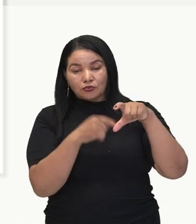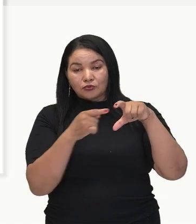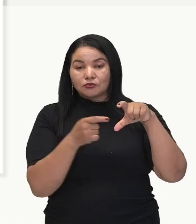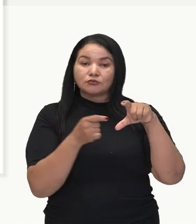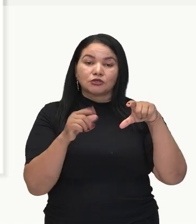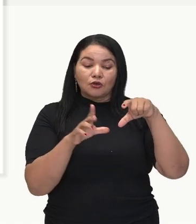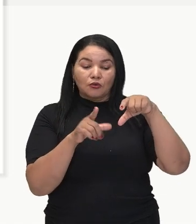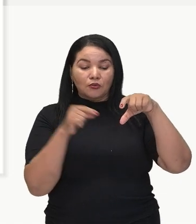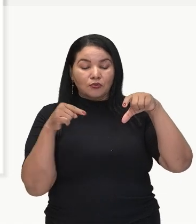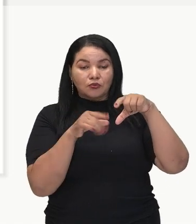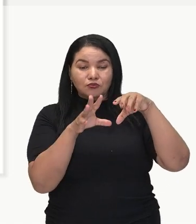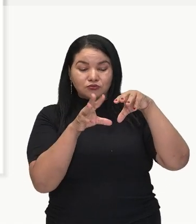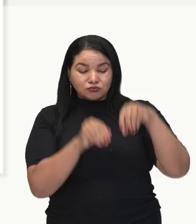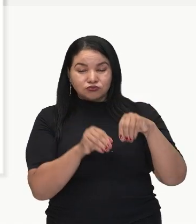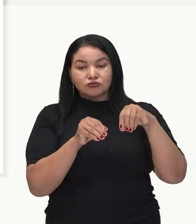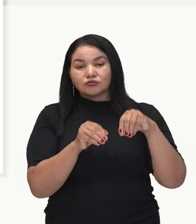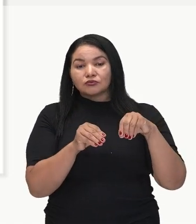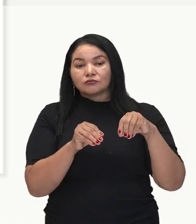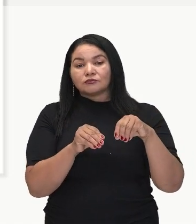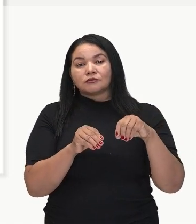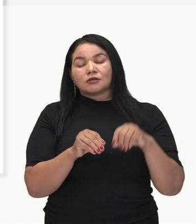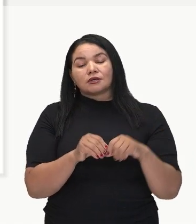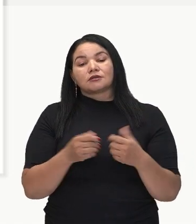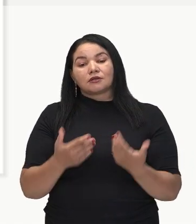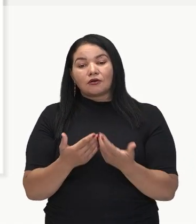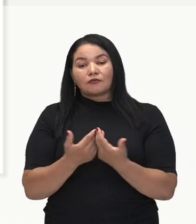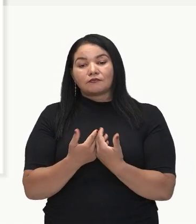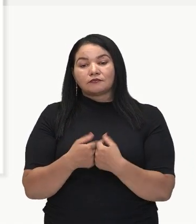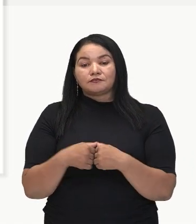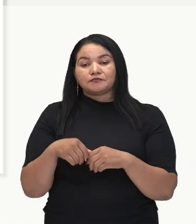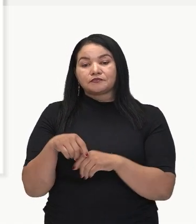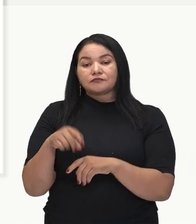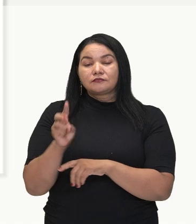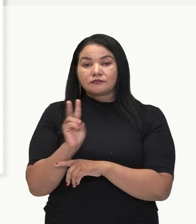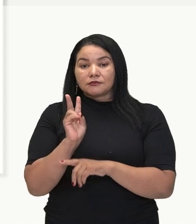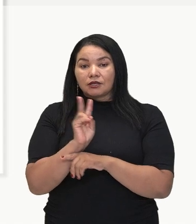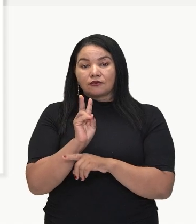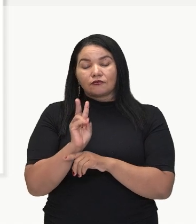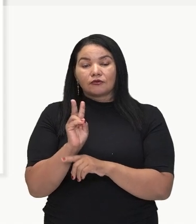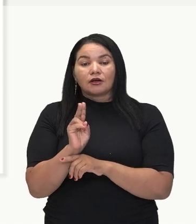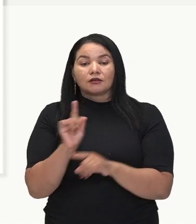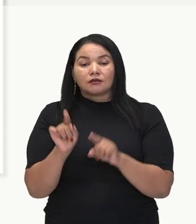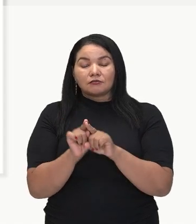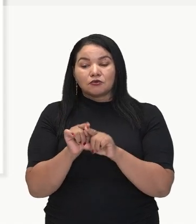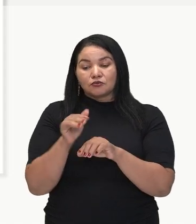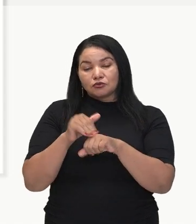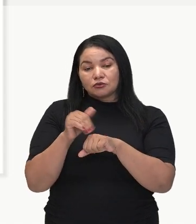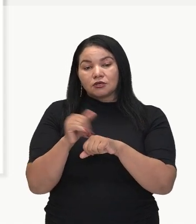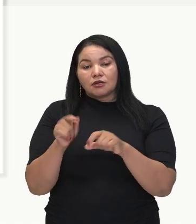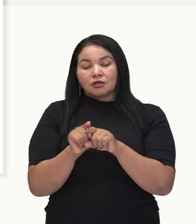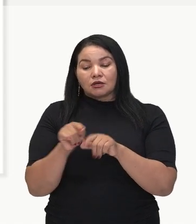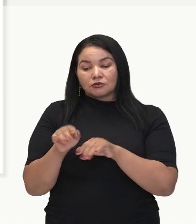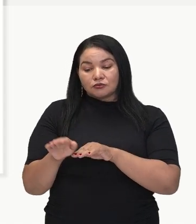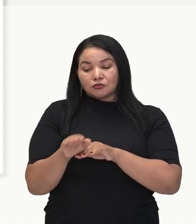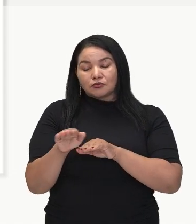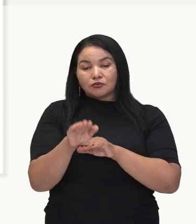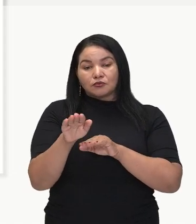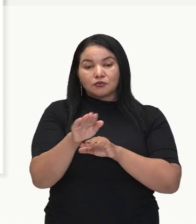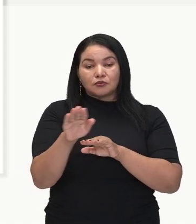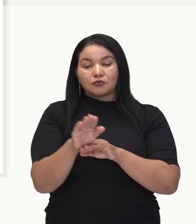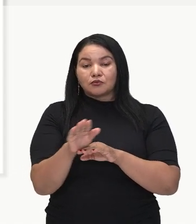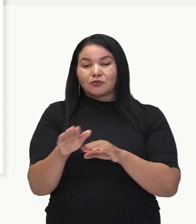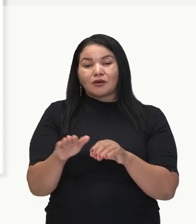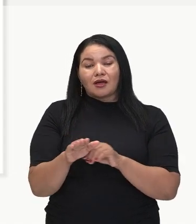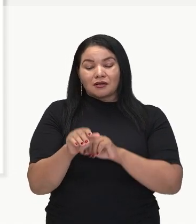pneumático estourar. As autoridades foram acionadas e o trânsito ficou congestionado. Pedimos atenção